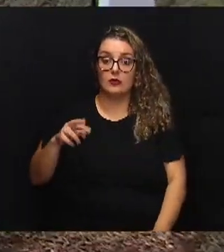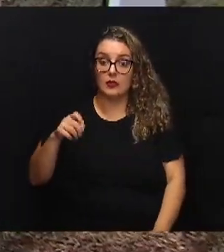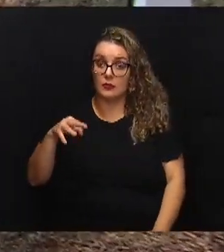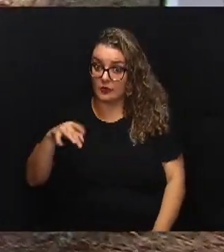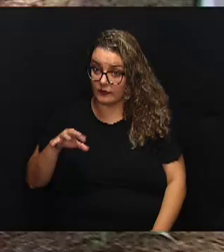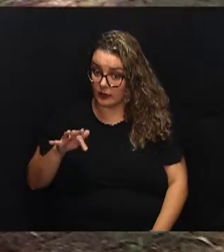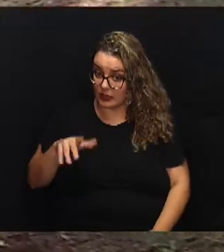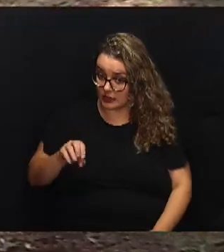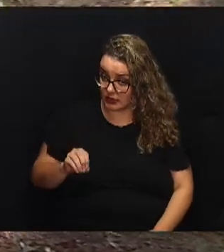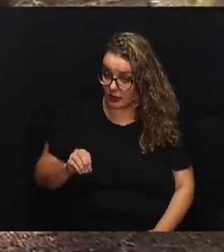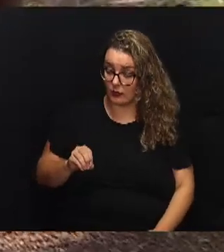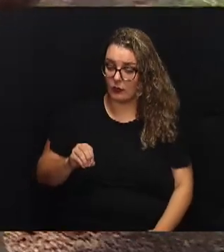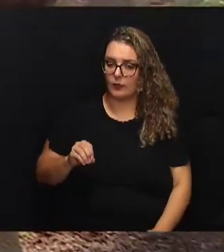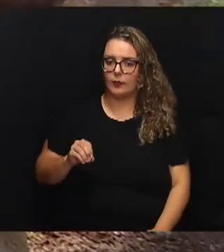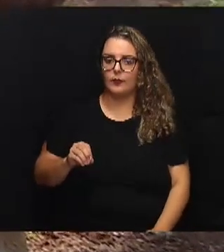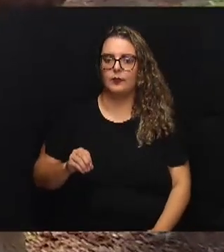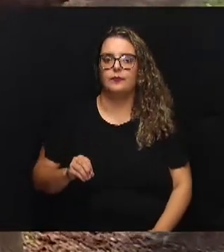vermifugação,